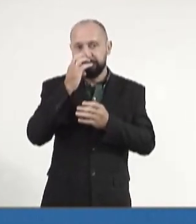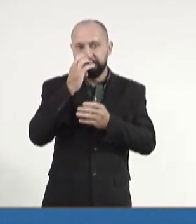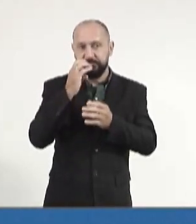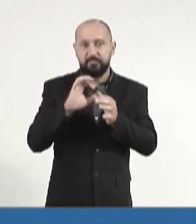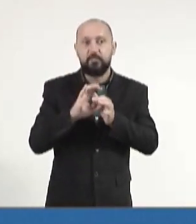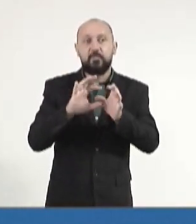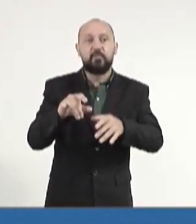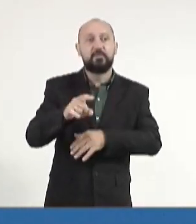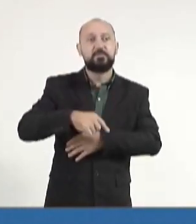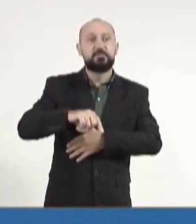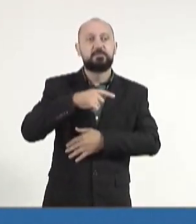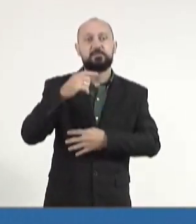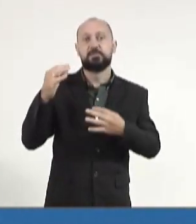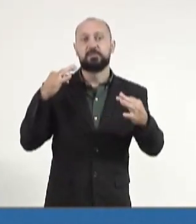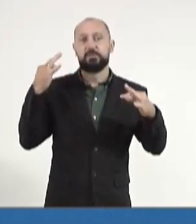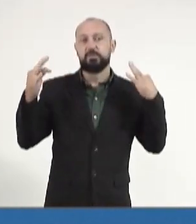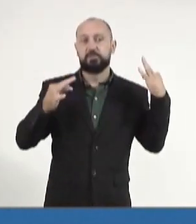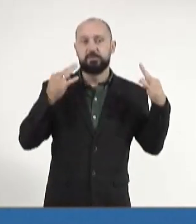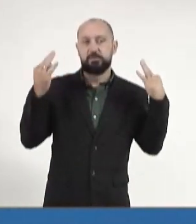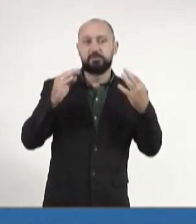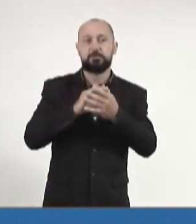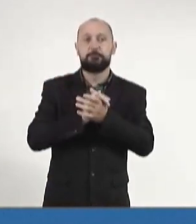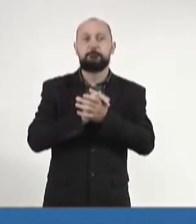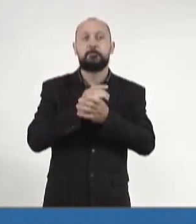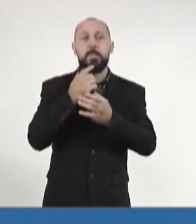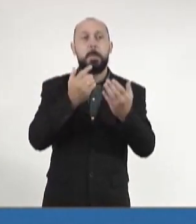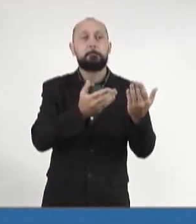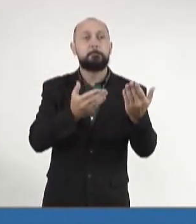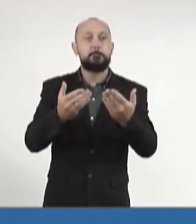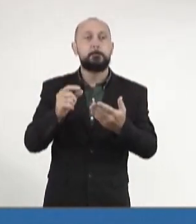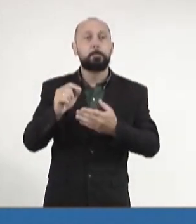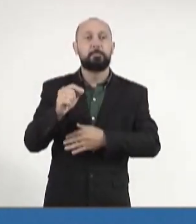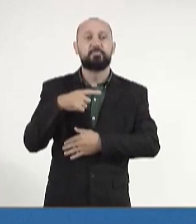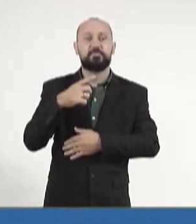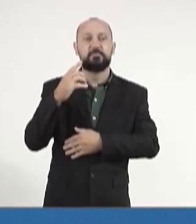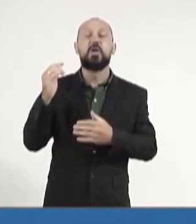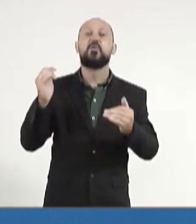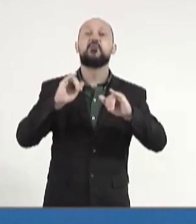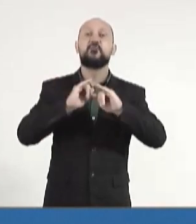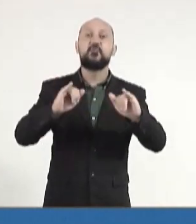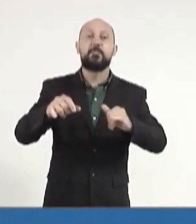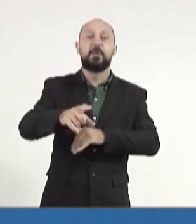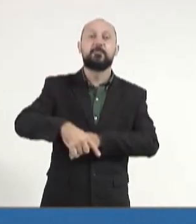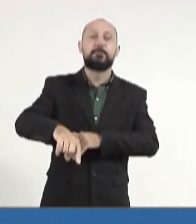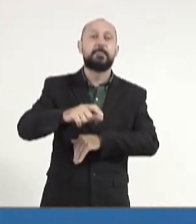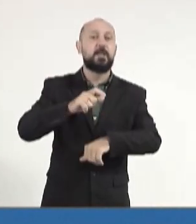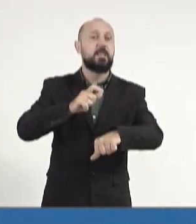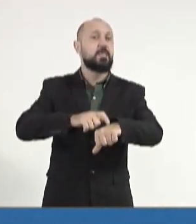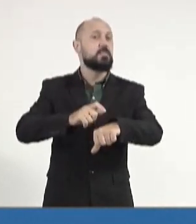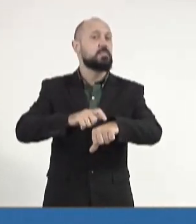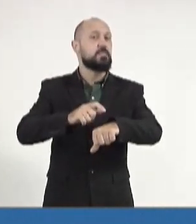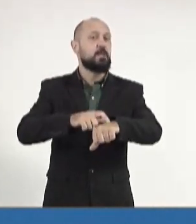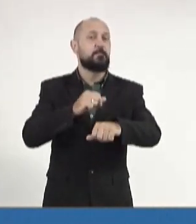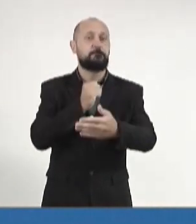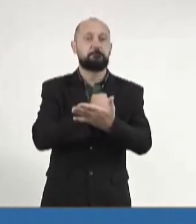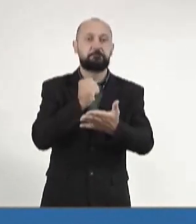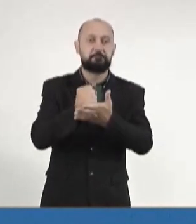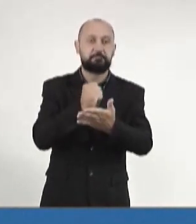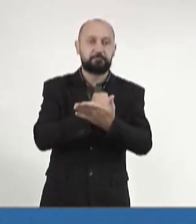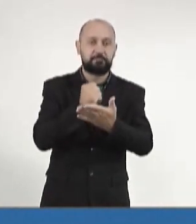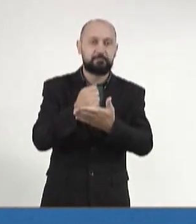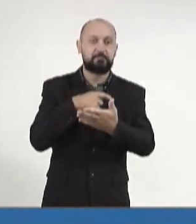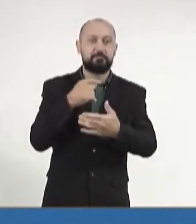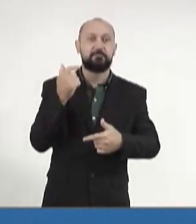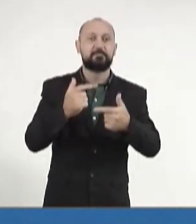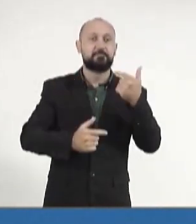que ofereçam pacotes turísticos, obrigando-as a informar ao consumidor, no momento da